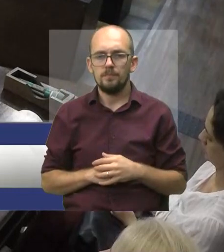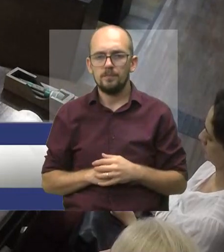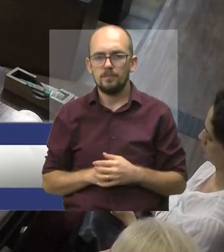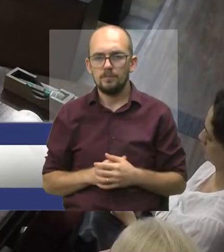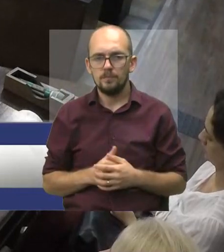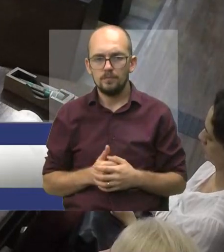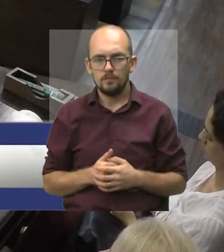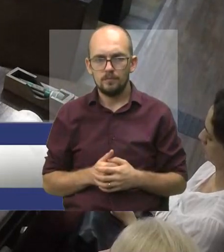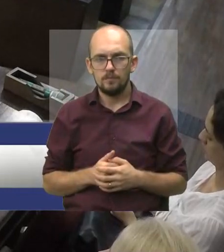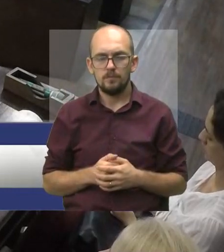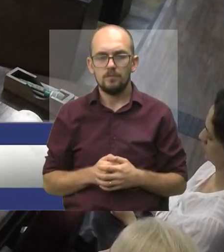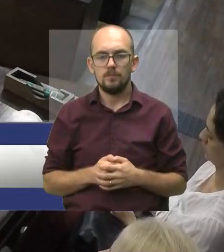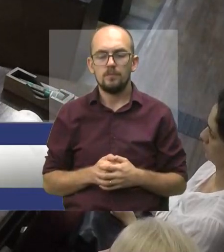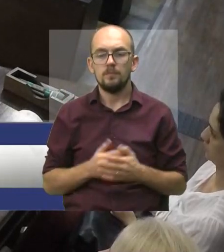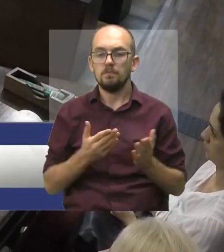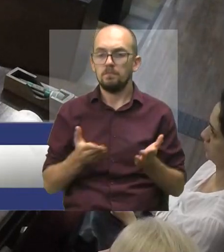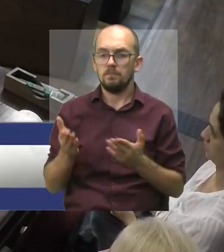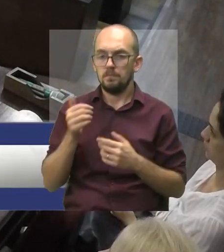Doutora Fernanda?